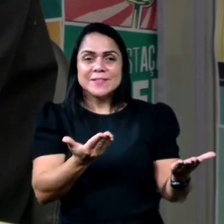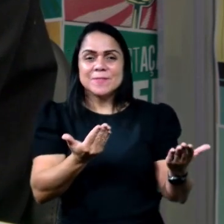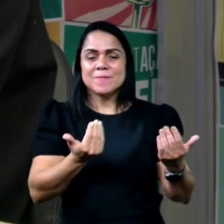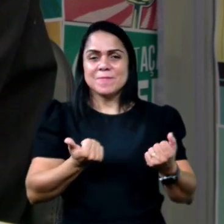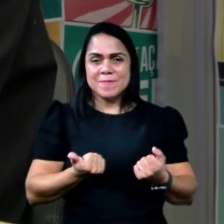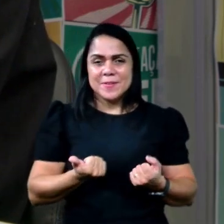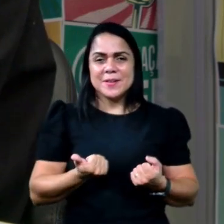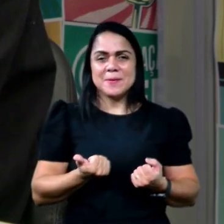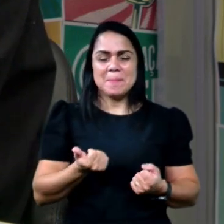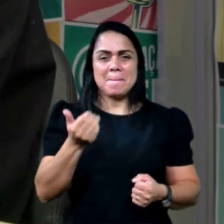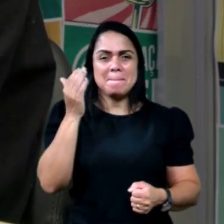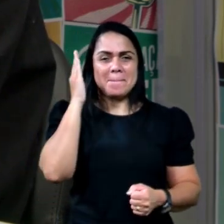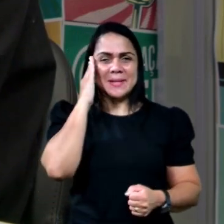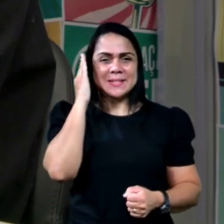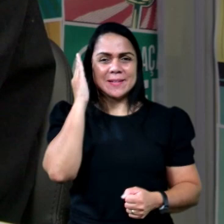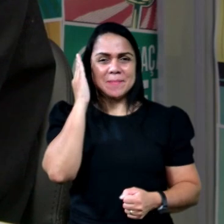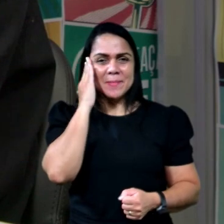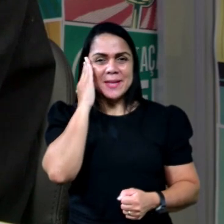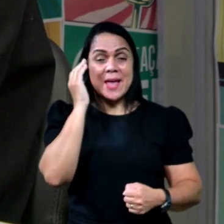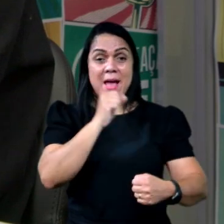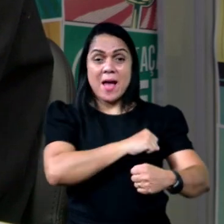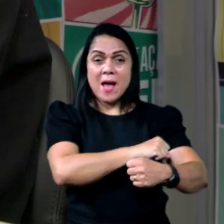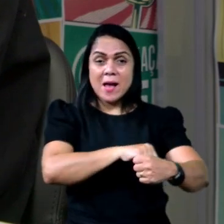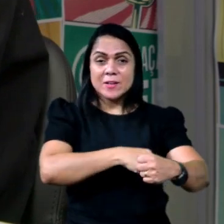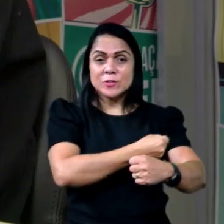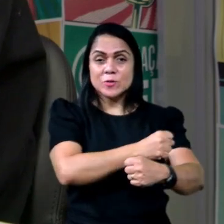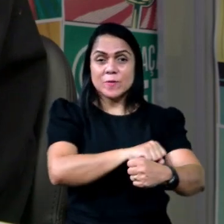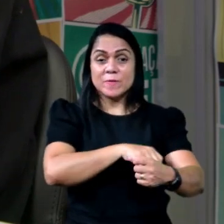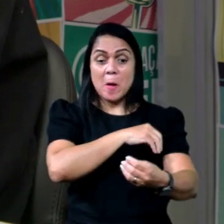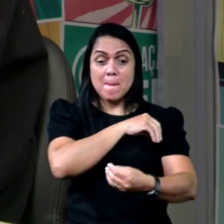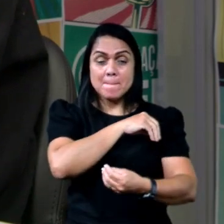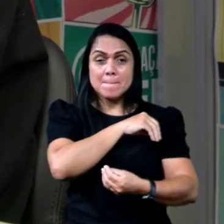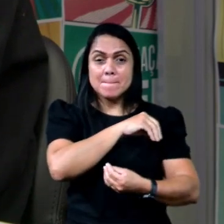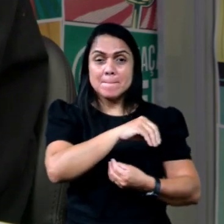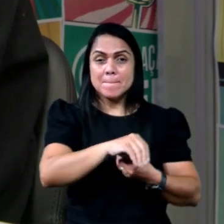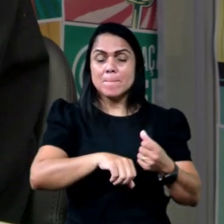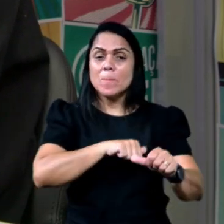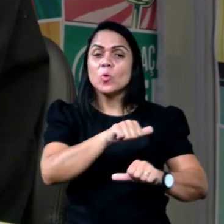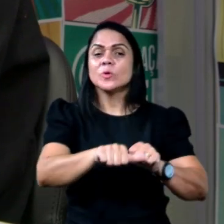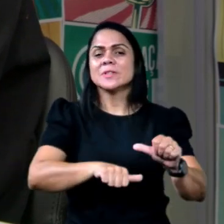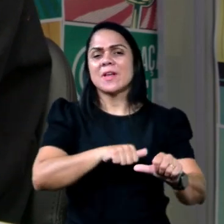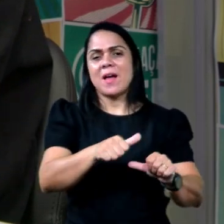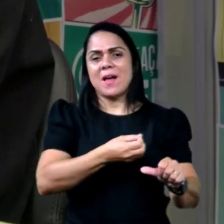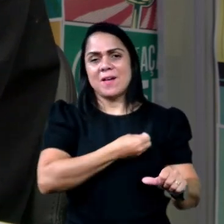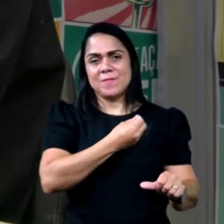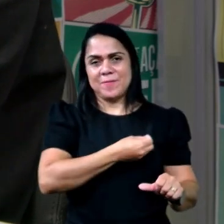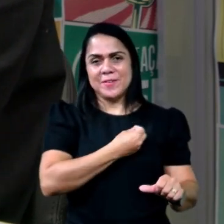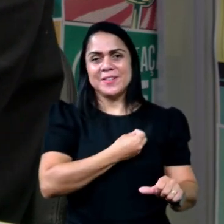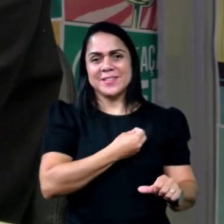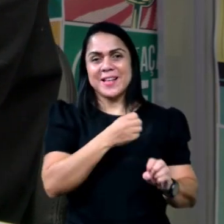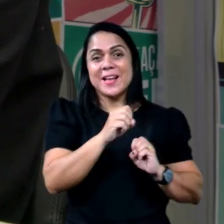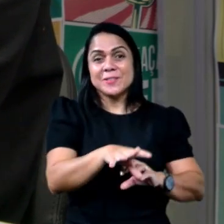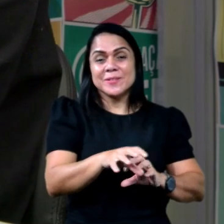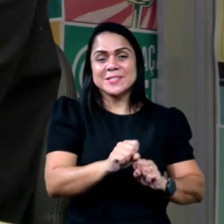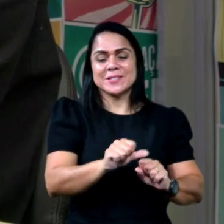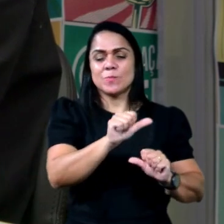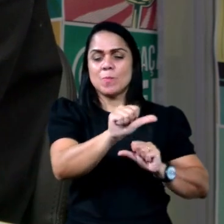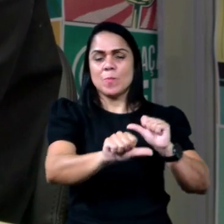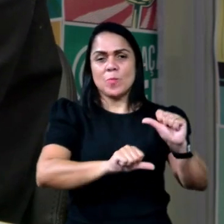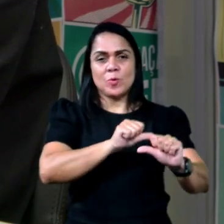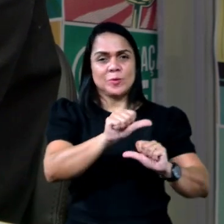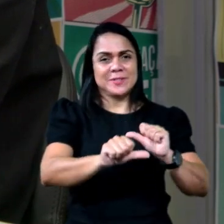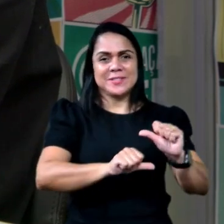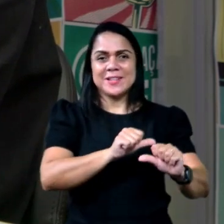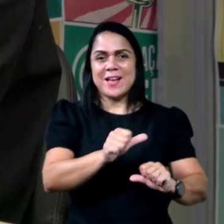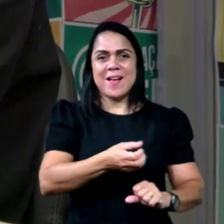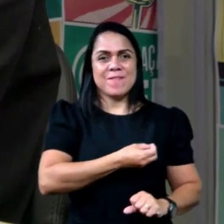saber, não que a gastronomia pode mudar a sua vida, espero que mude, mas que a educação é transformadora da forma que ela aparecer, em